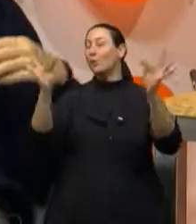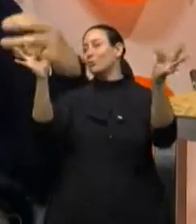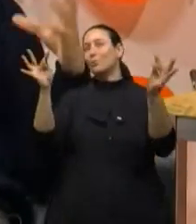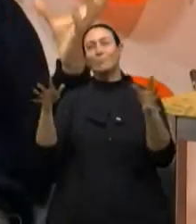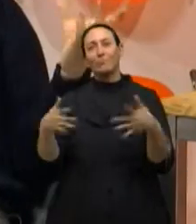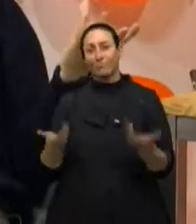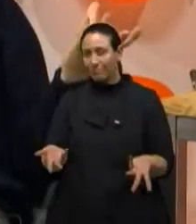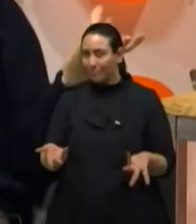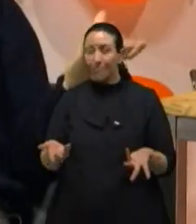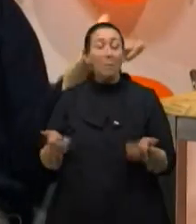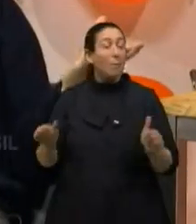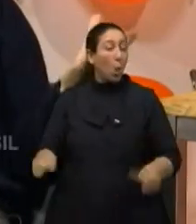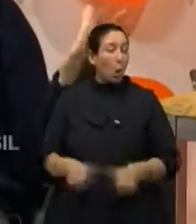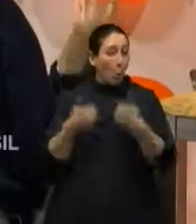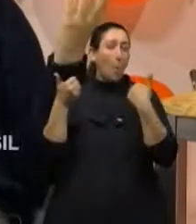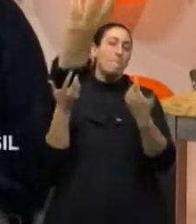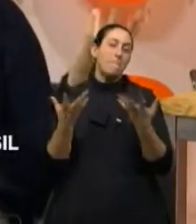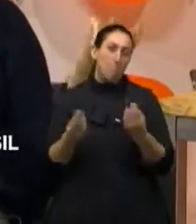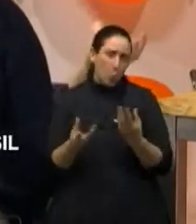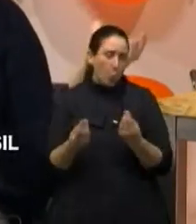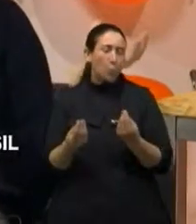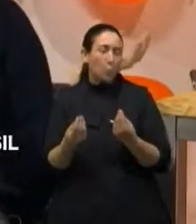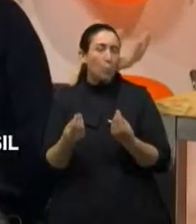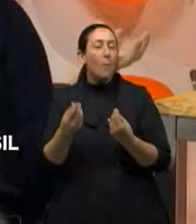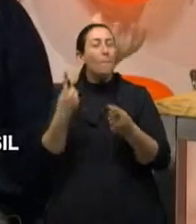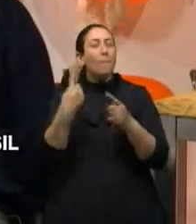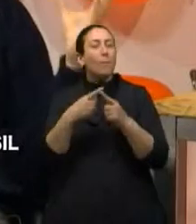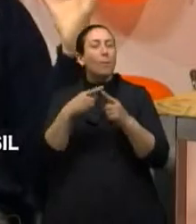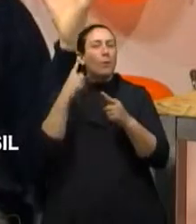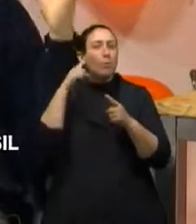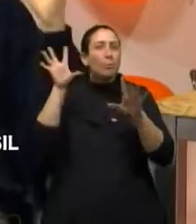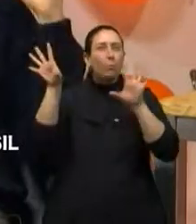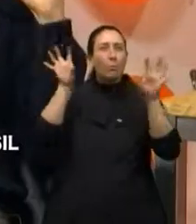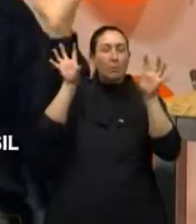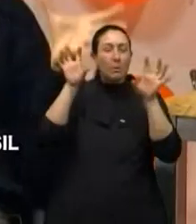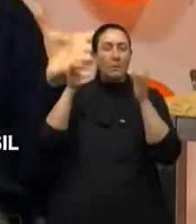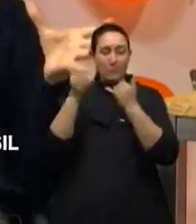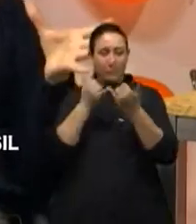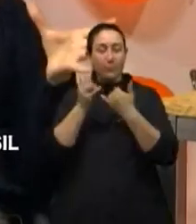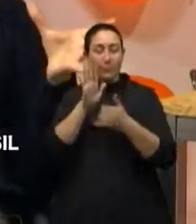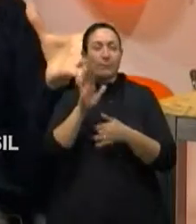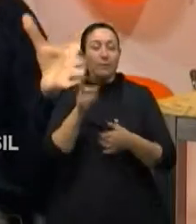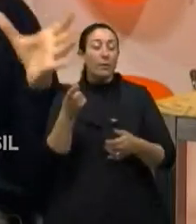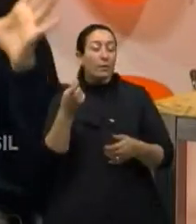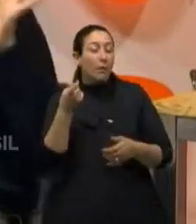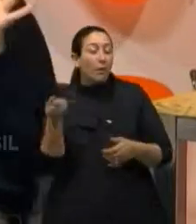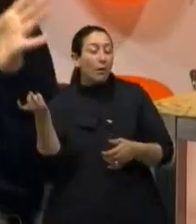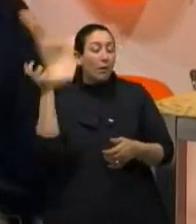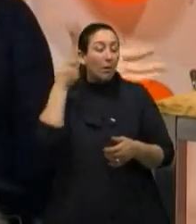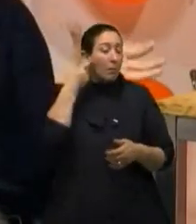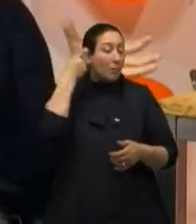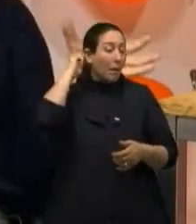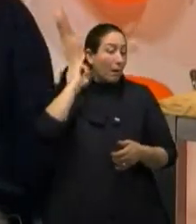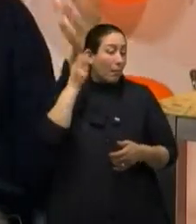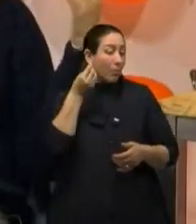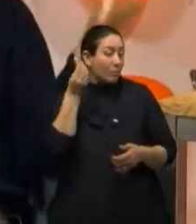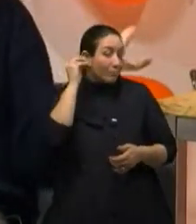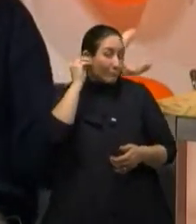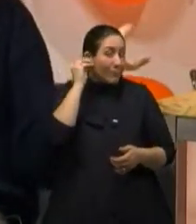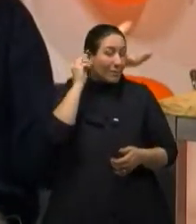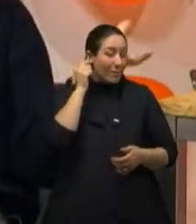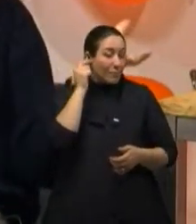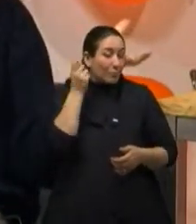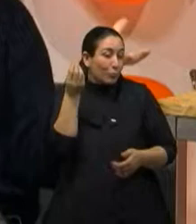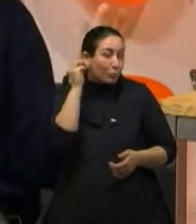e ela melhorou muito a questão do ruído Ah então assim ó aparelho auditivo qualquer um vai dar